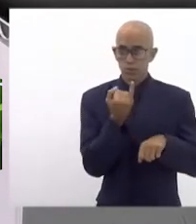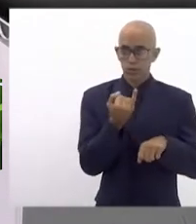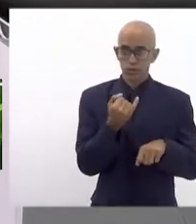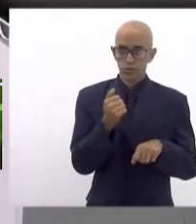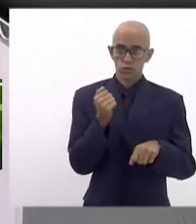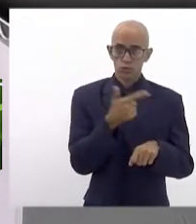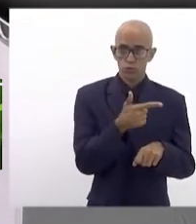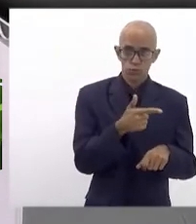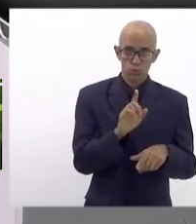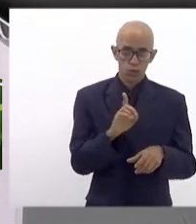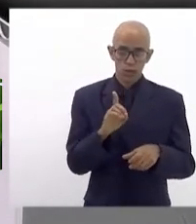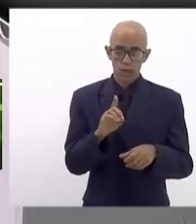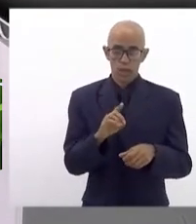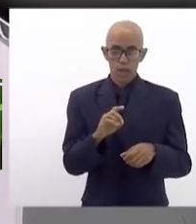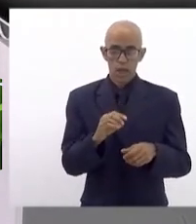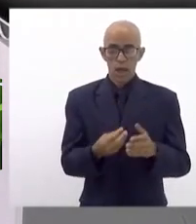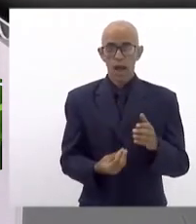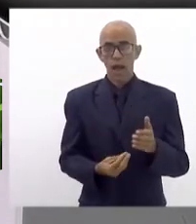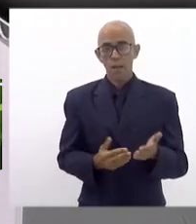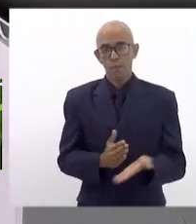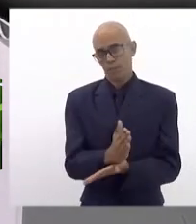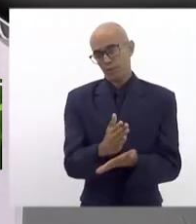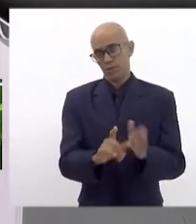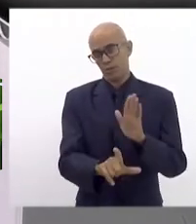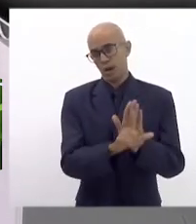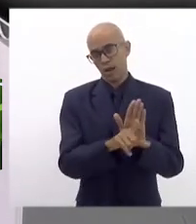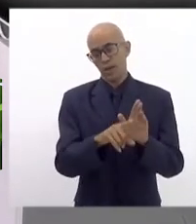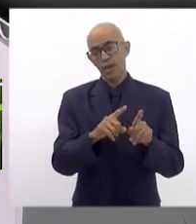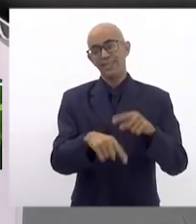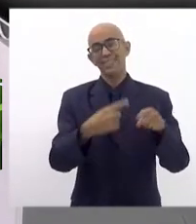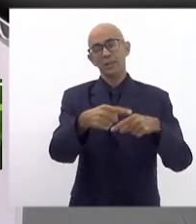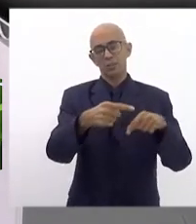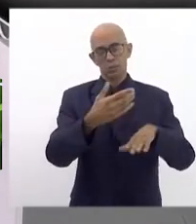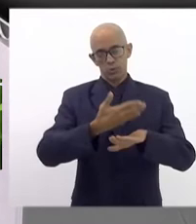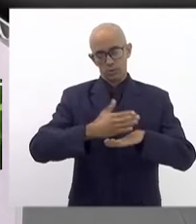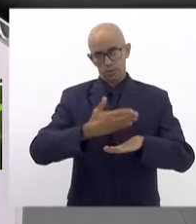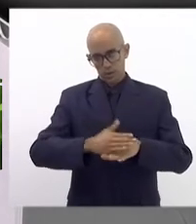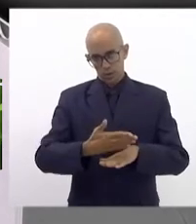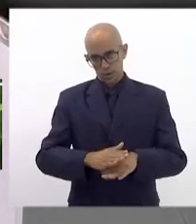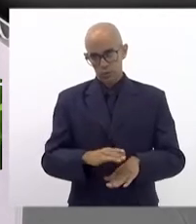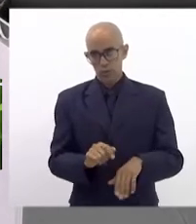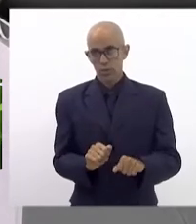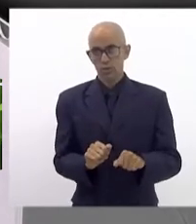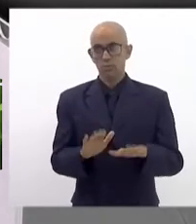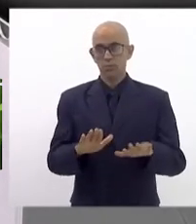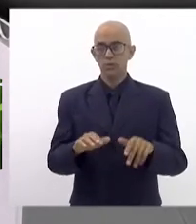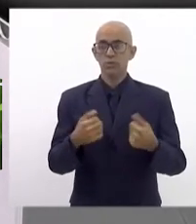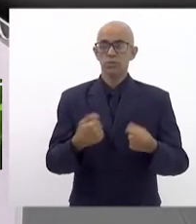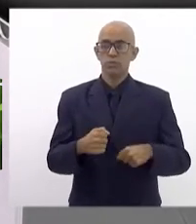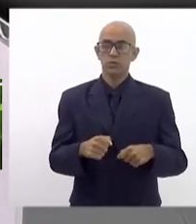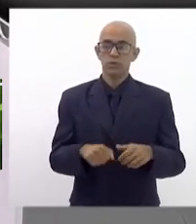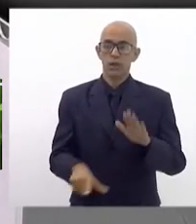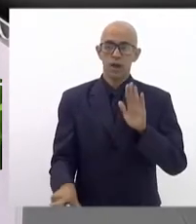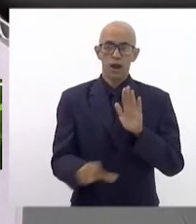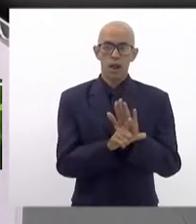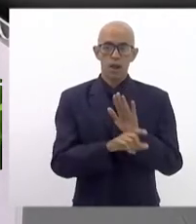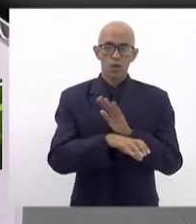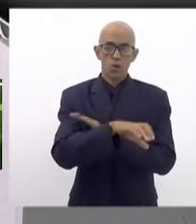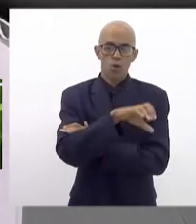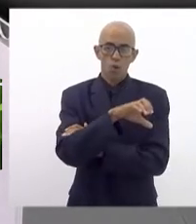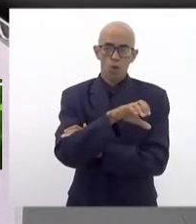seguinte, não é? É que nós temos que ter a lei do cumpra-se, né, para que